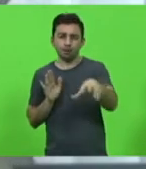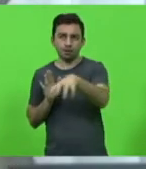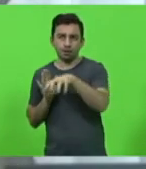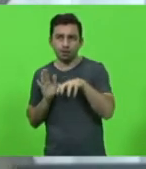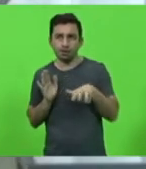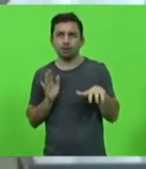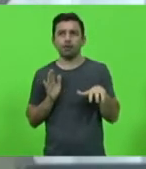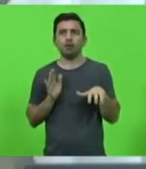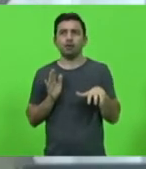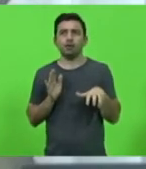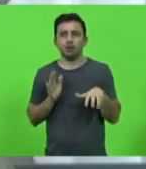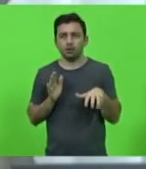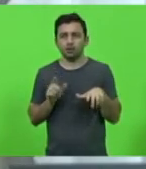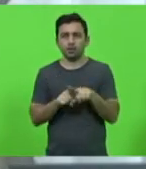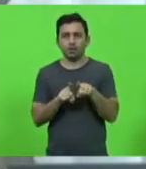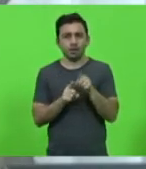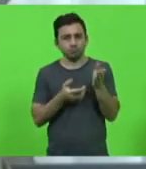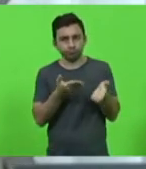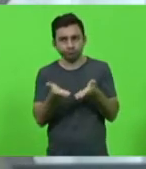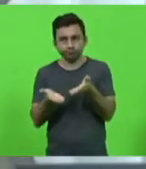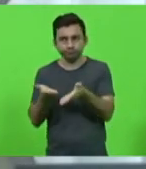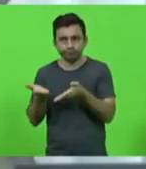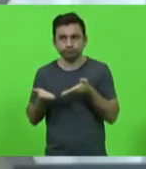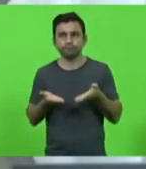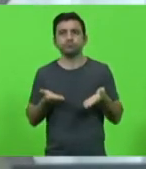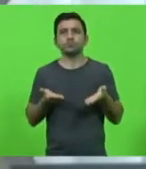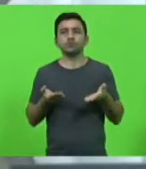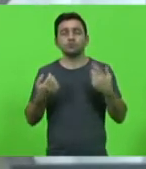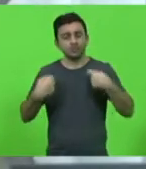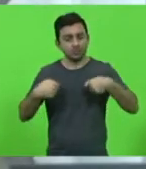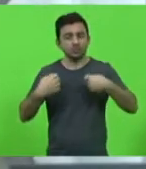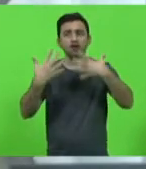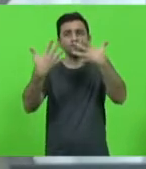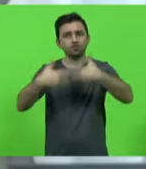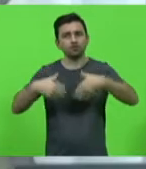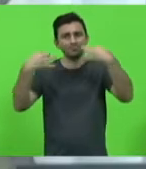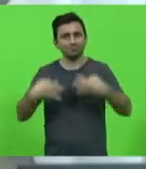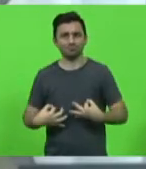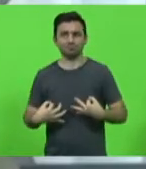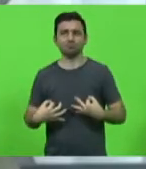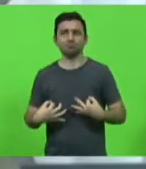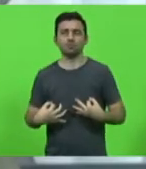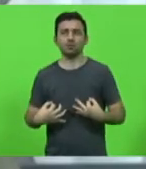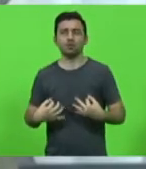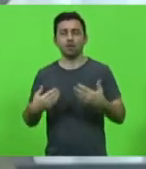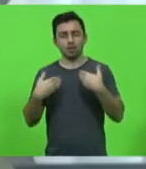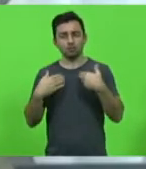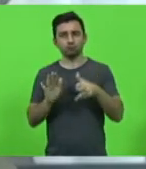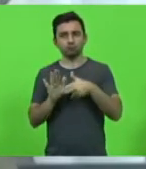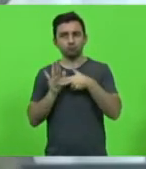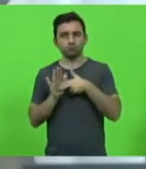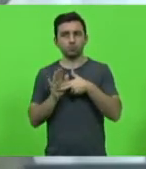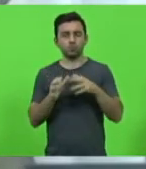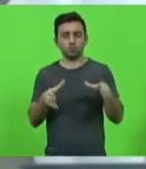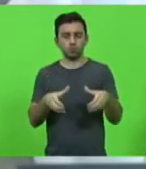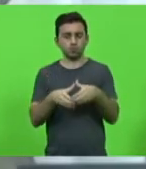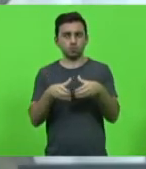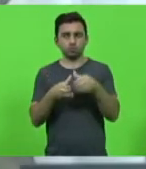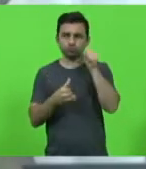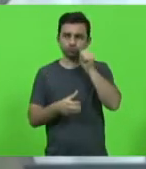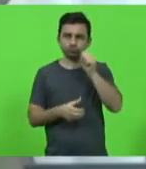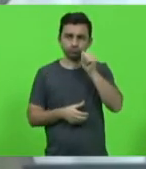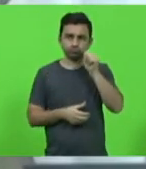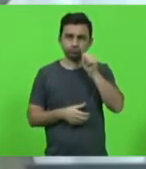intersetorialidade, a rede de atendimento, de fato funcione. Então, eu assumo a bancada feminina, agradeço